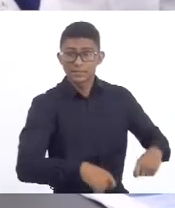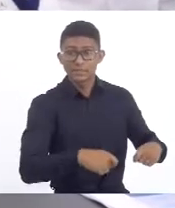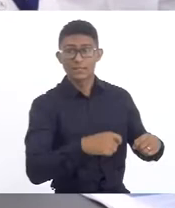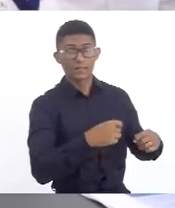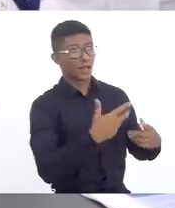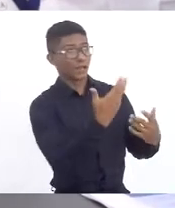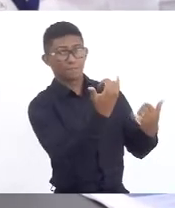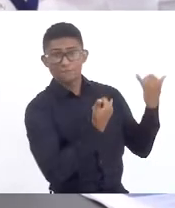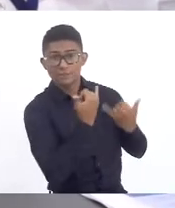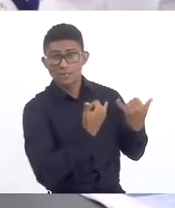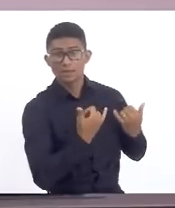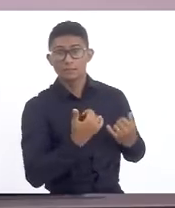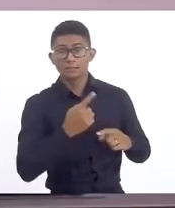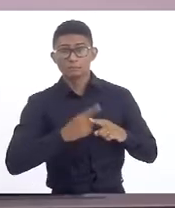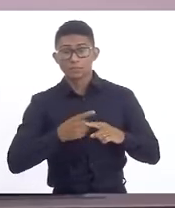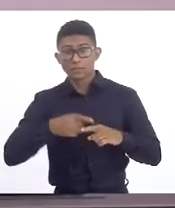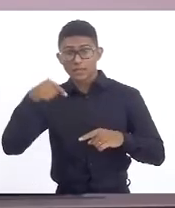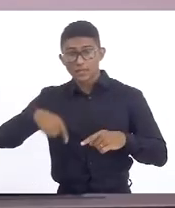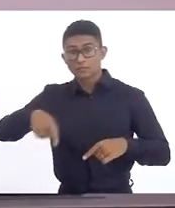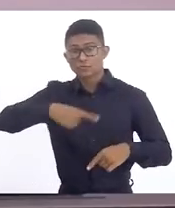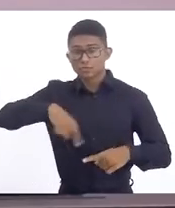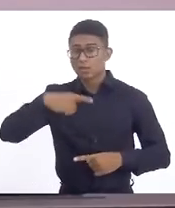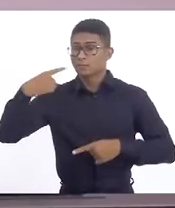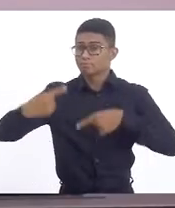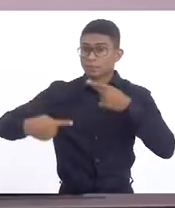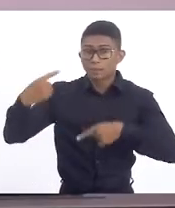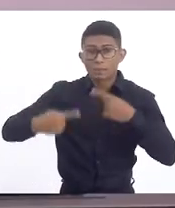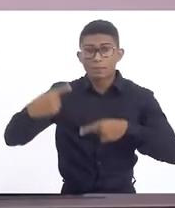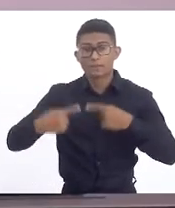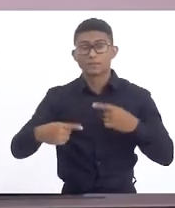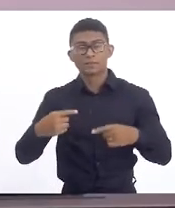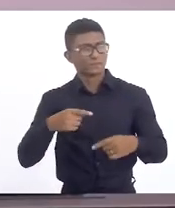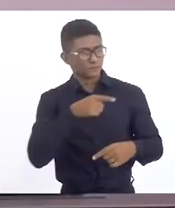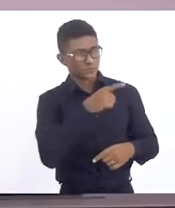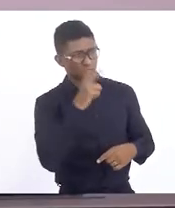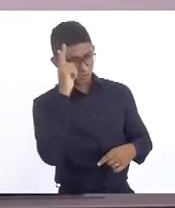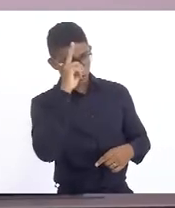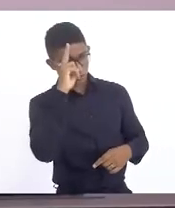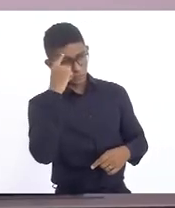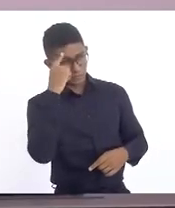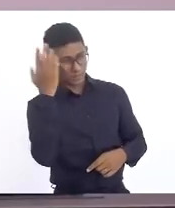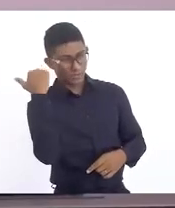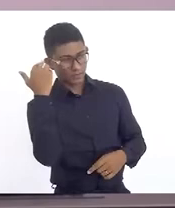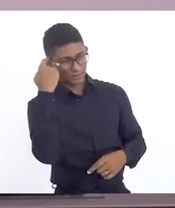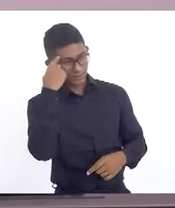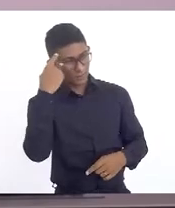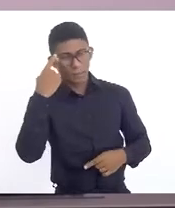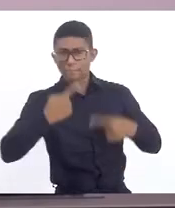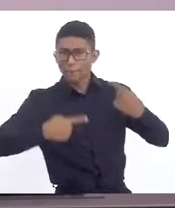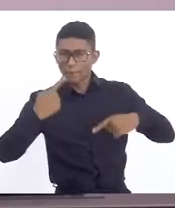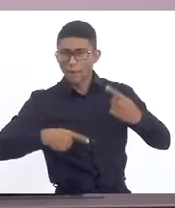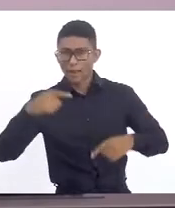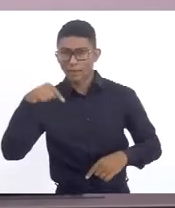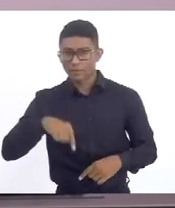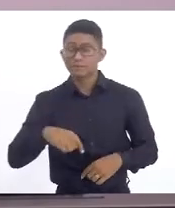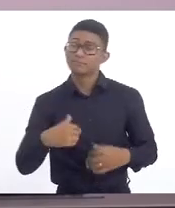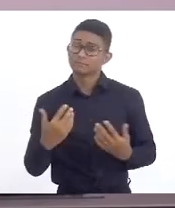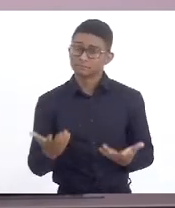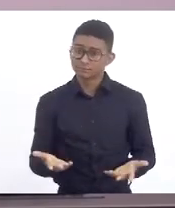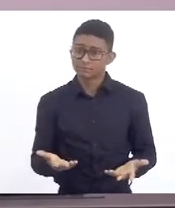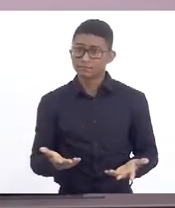Assembleia debateu, discutiu, foi uma ampla discussão. Humberto deve se recordar disso. Isso, para